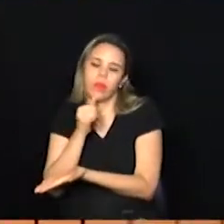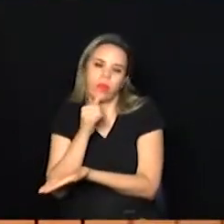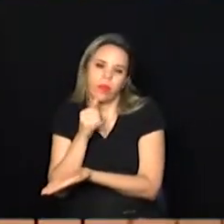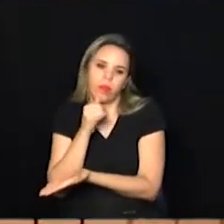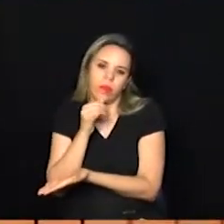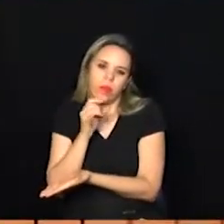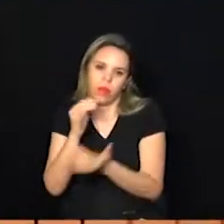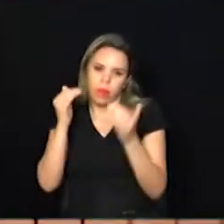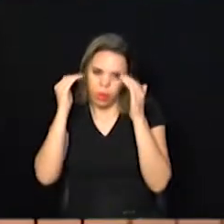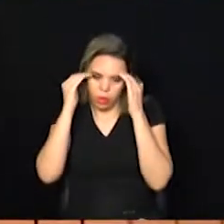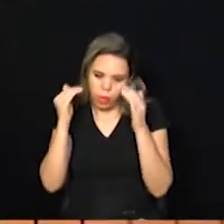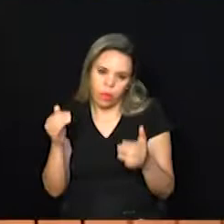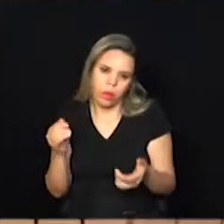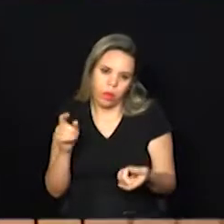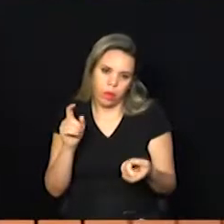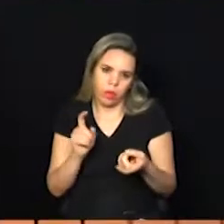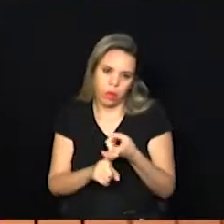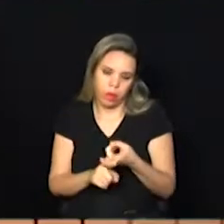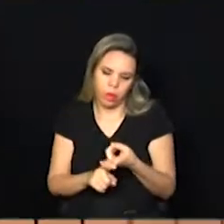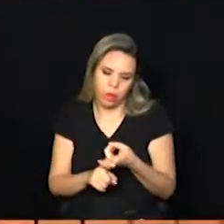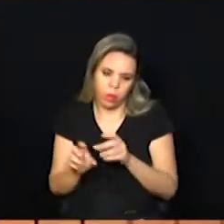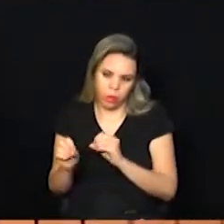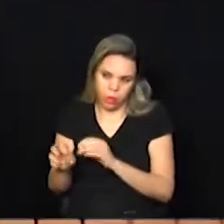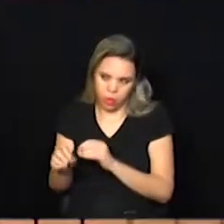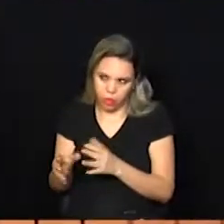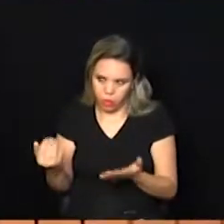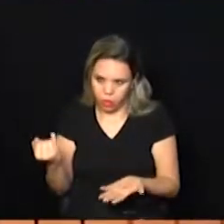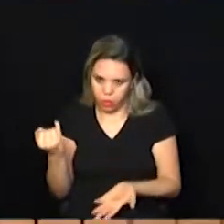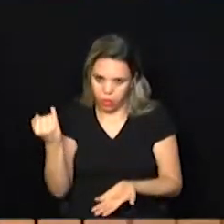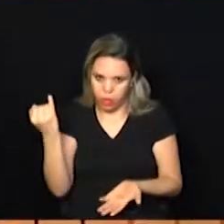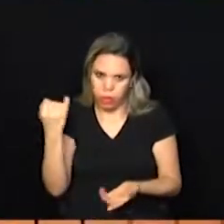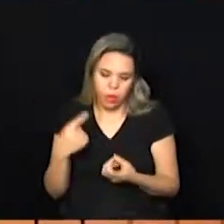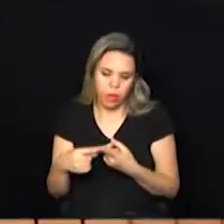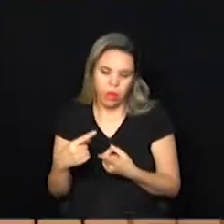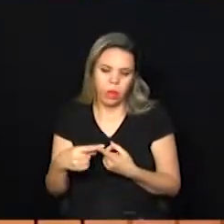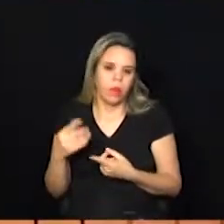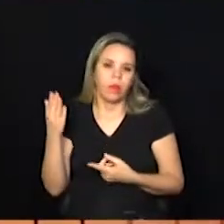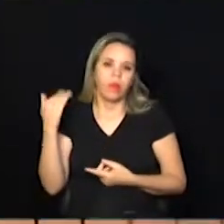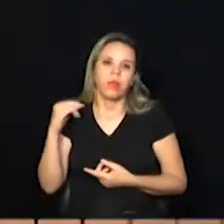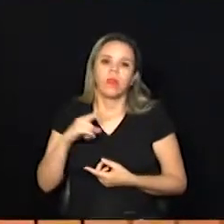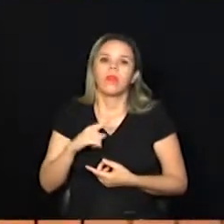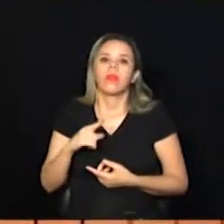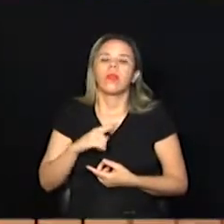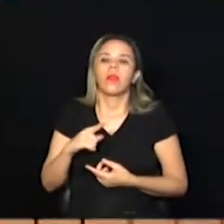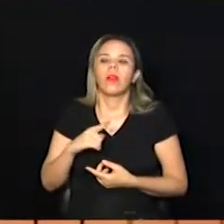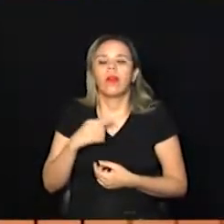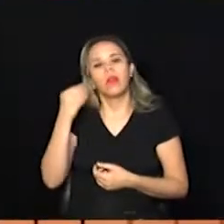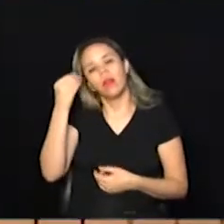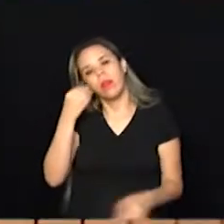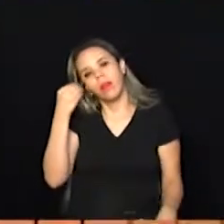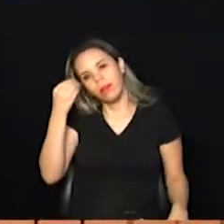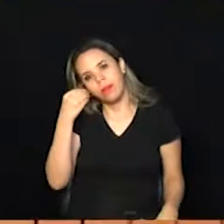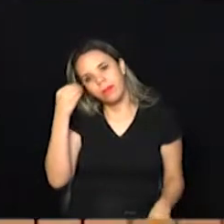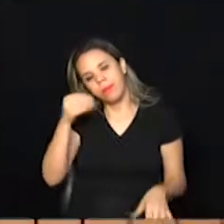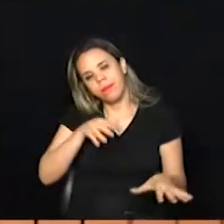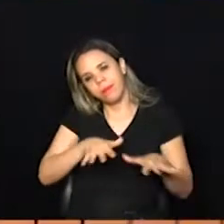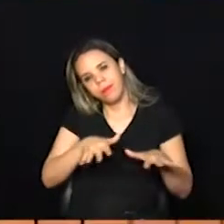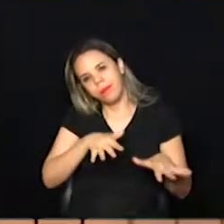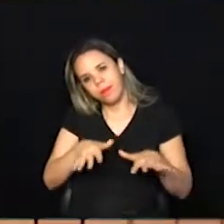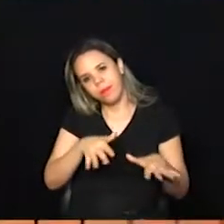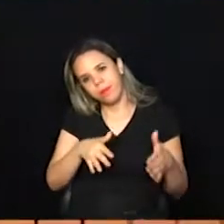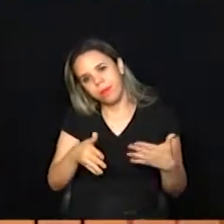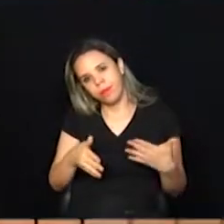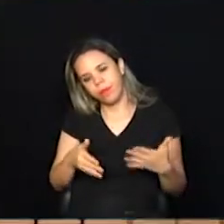pena como serviço de reeducação. Isso é importante porque a gente sabe que existem experiências de movimento, rodas